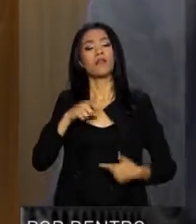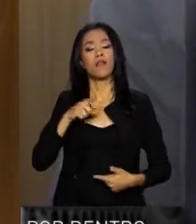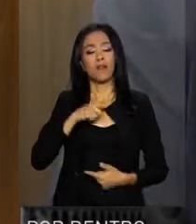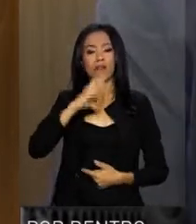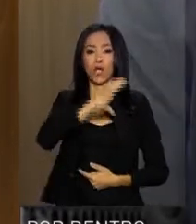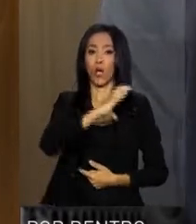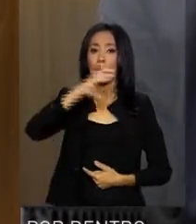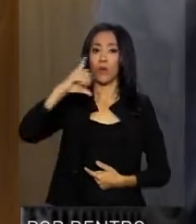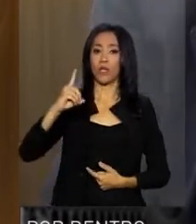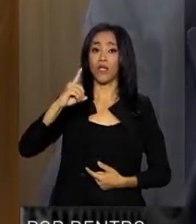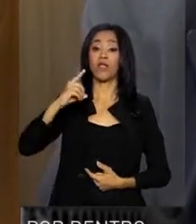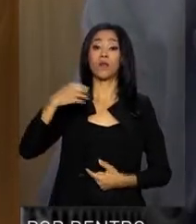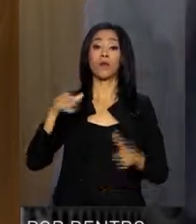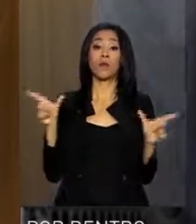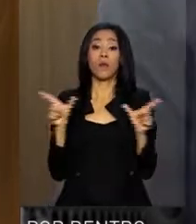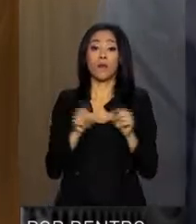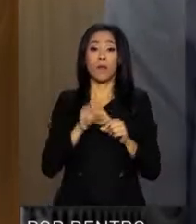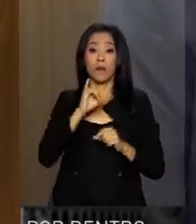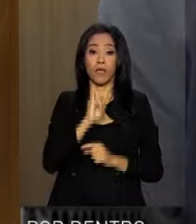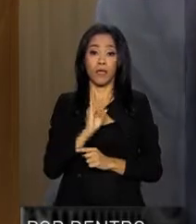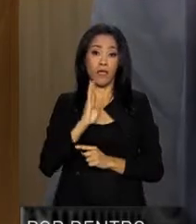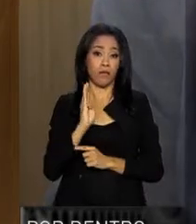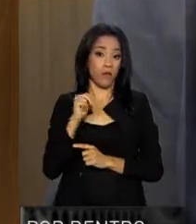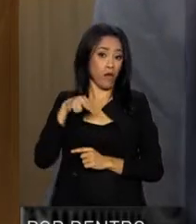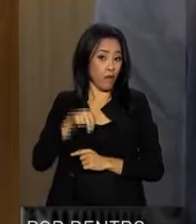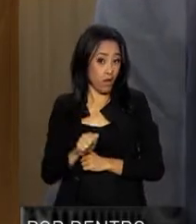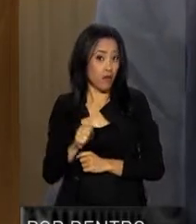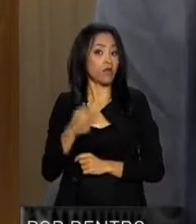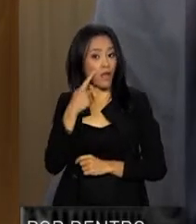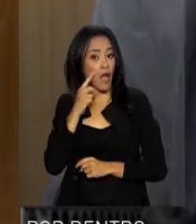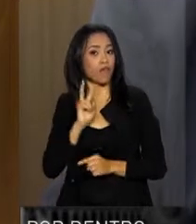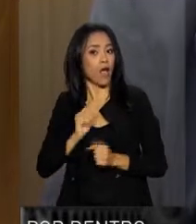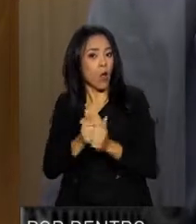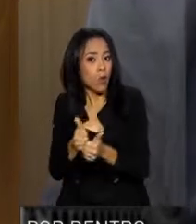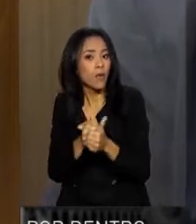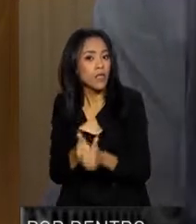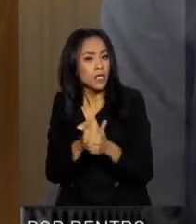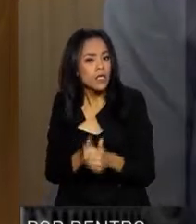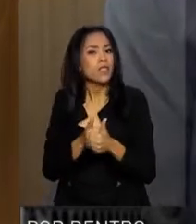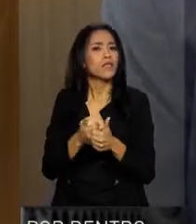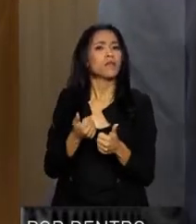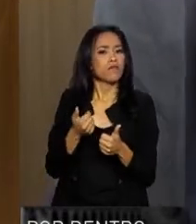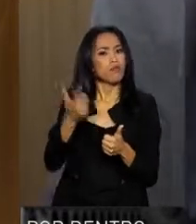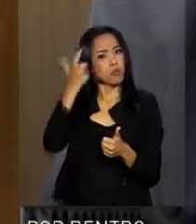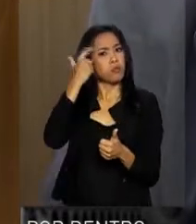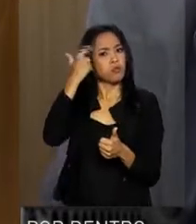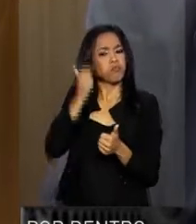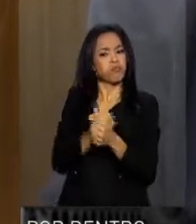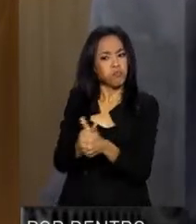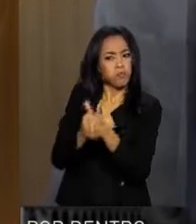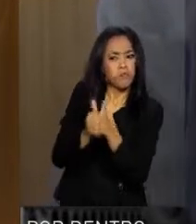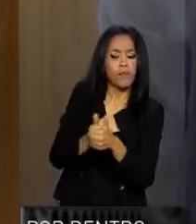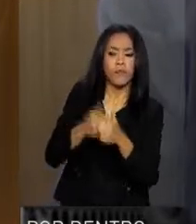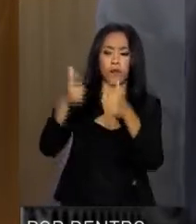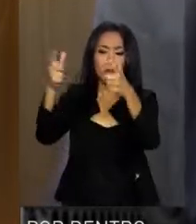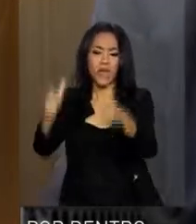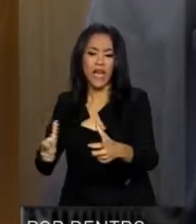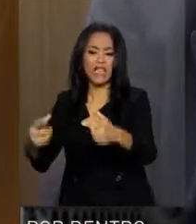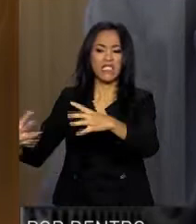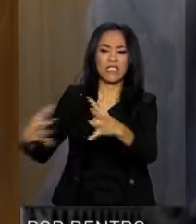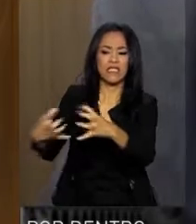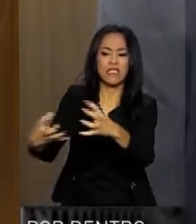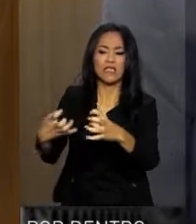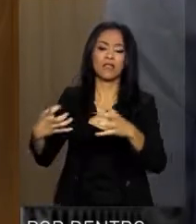muita competência vocês podem ver que é as áreas de conflito e de atritos elas estão